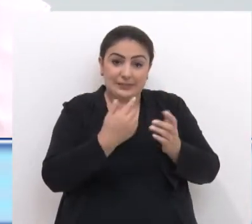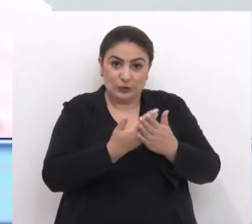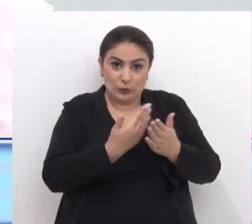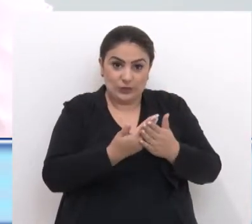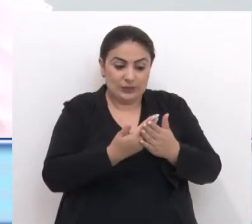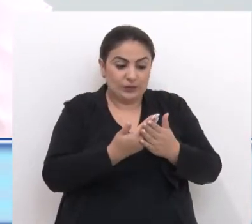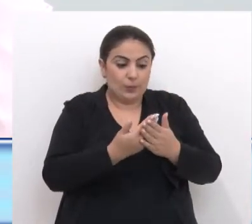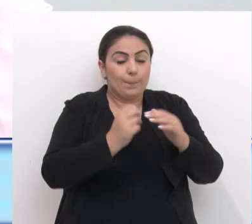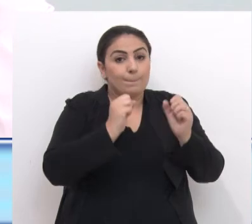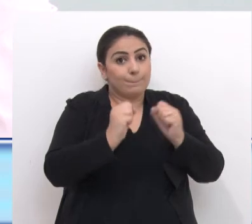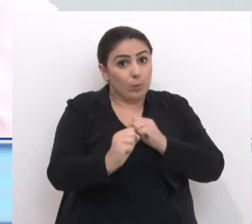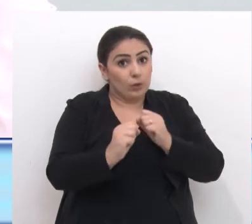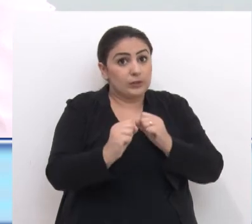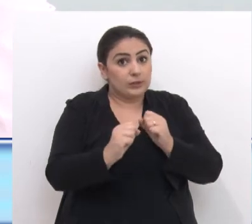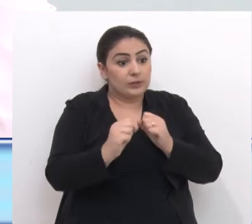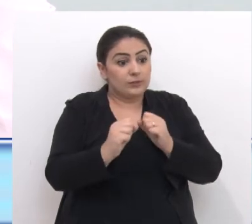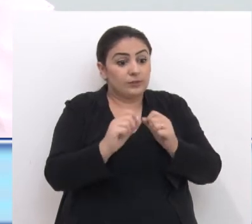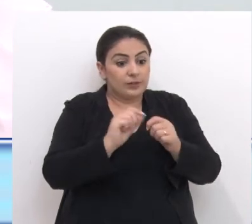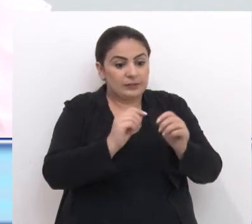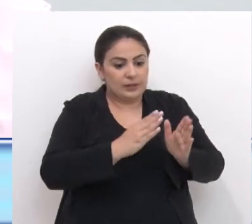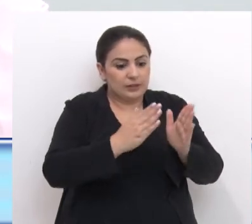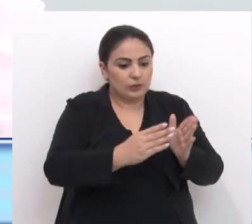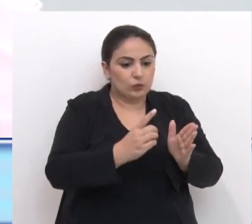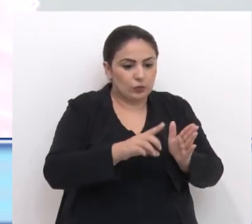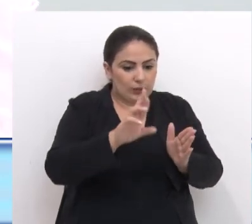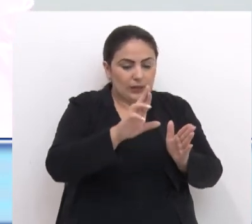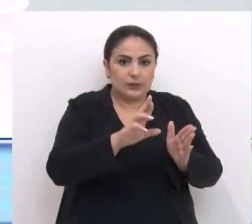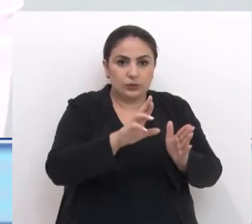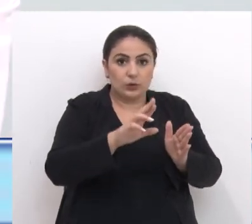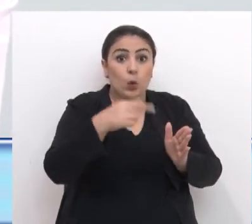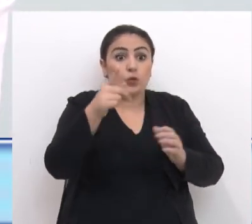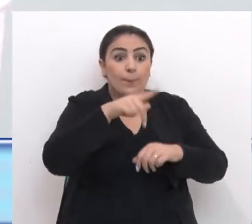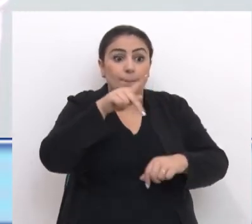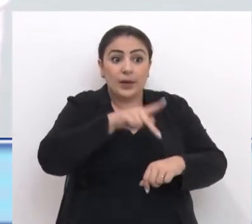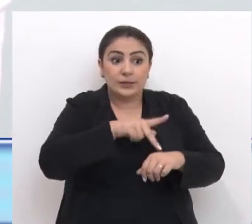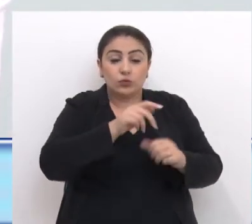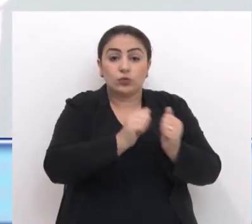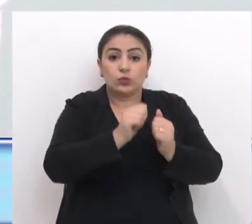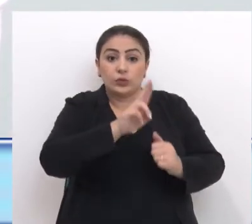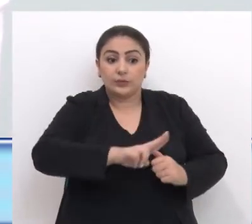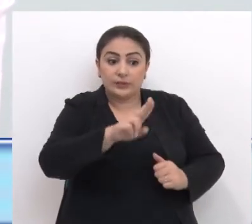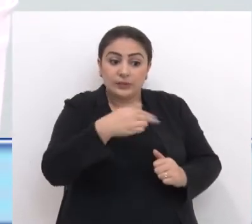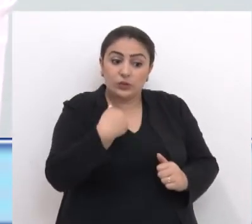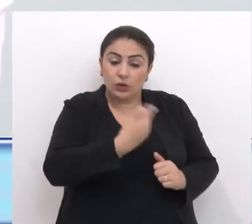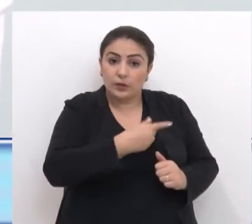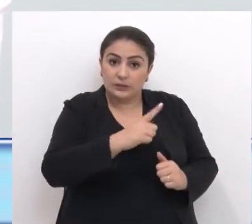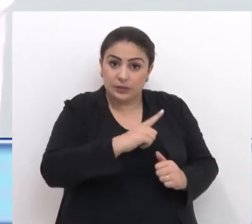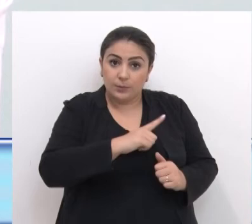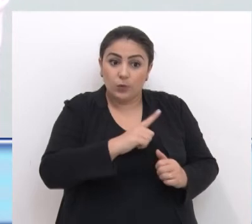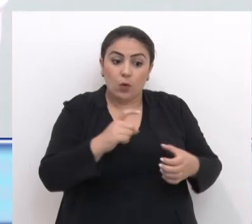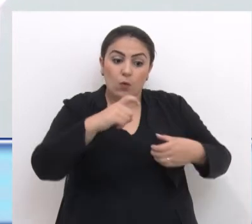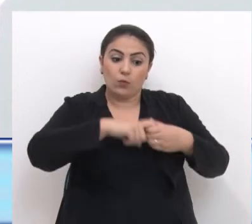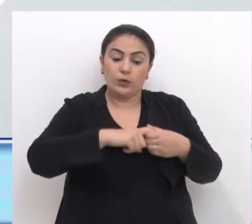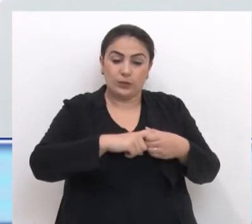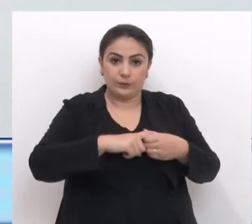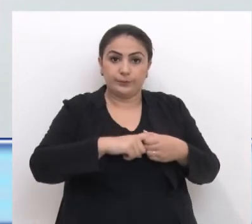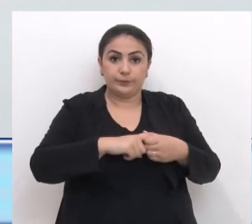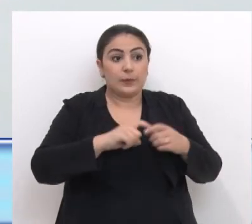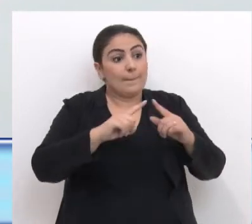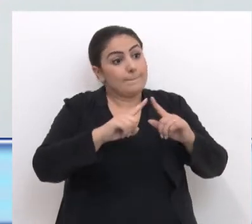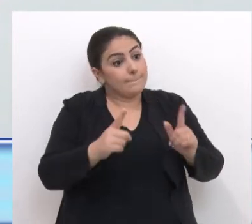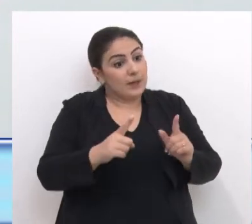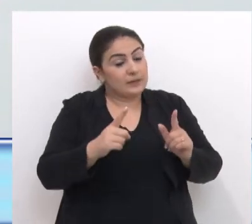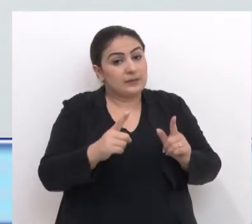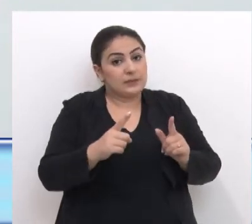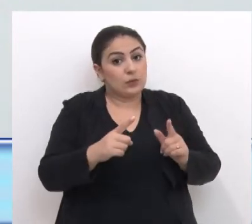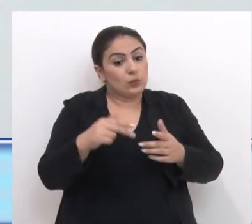fazer uma parte do seu doutorado no exterior, de modo geral com universidades que nós temos convênios, né?